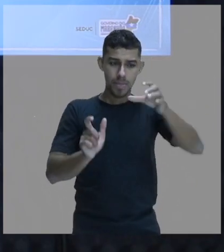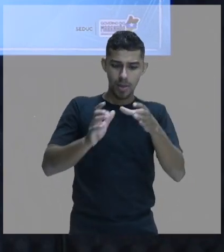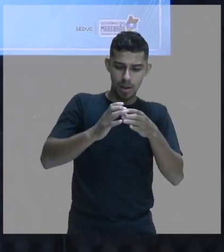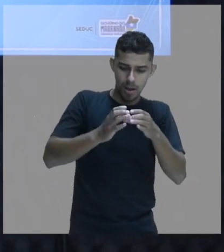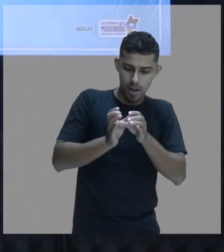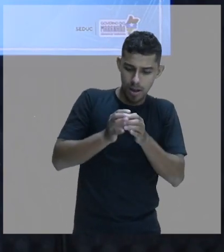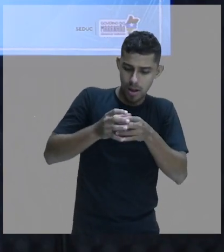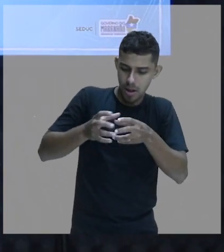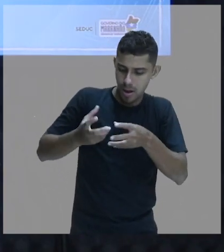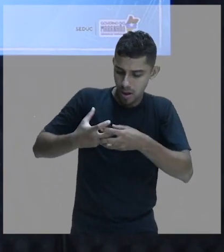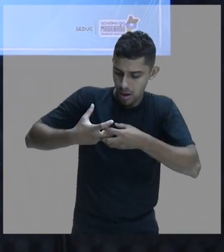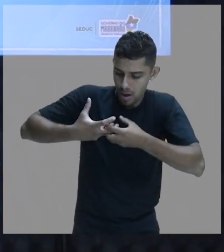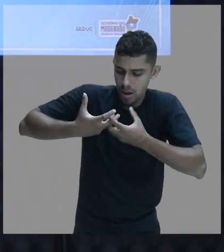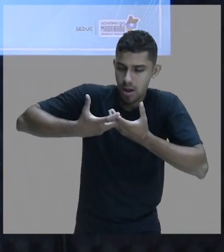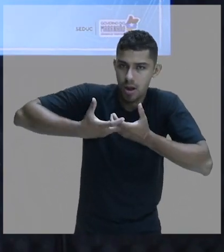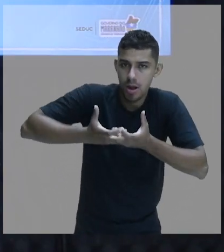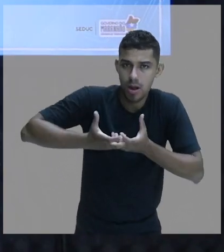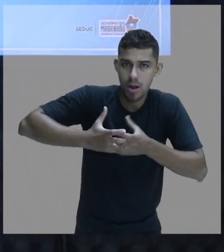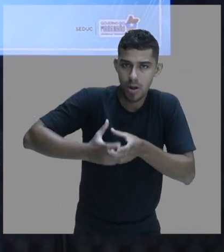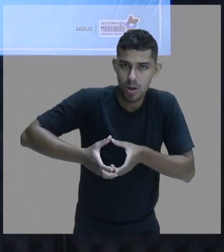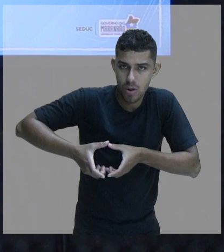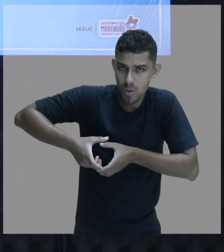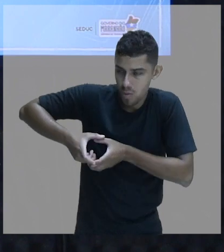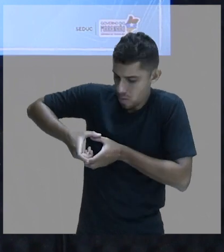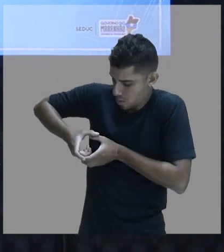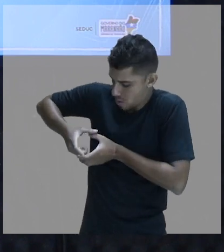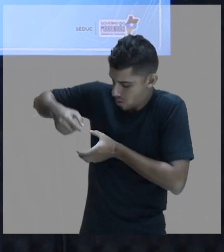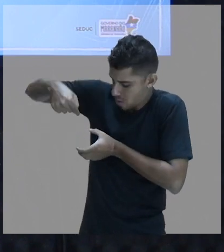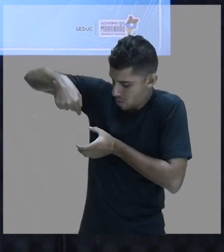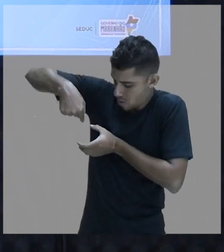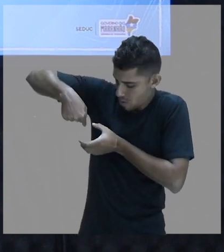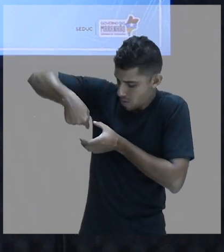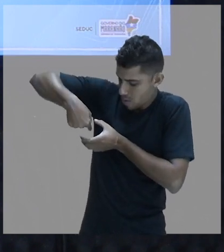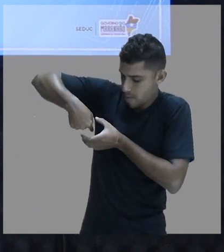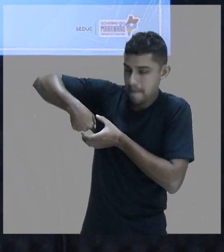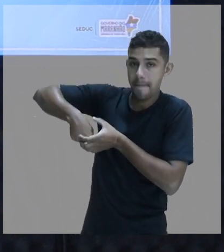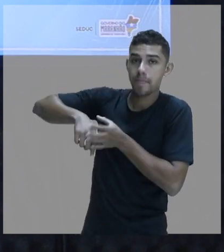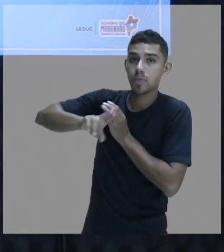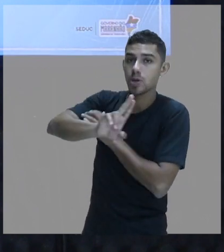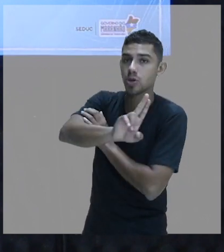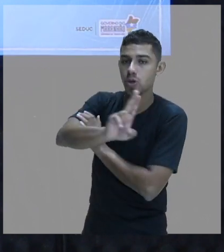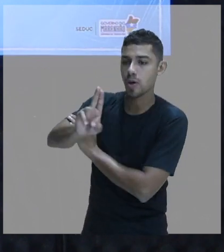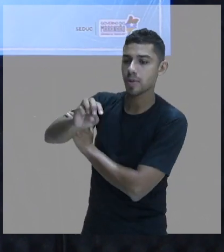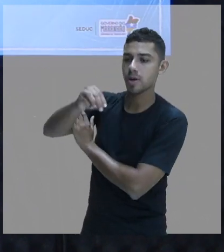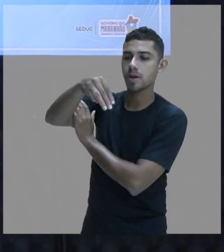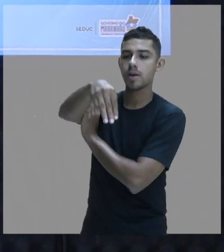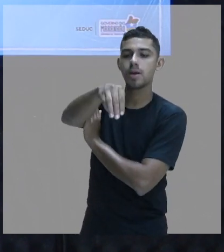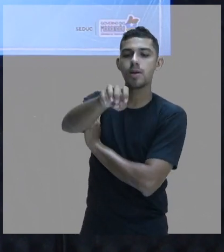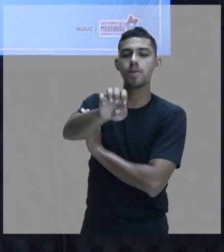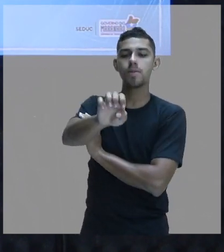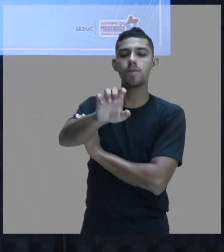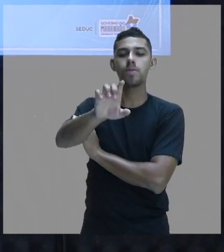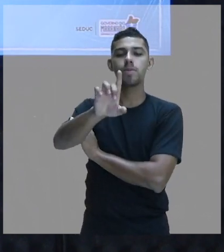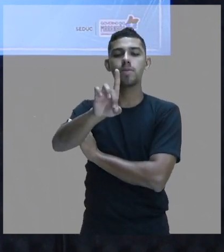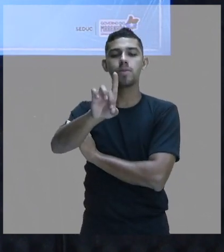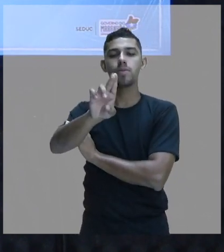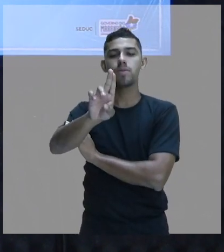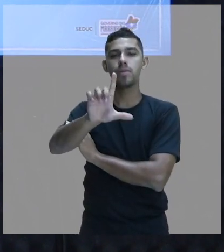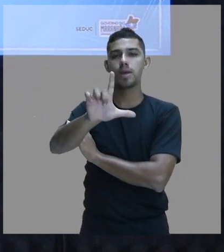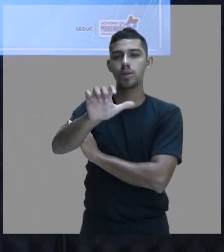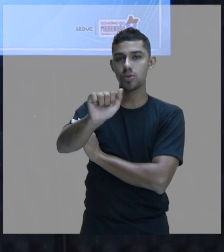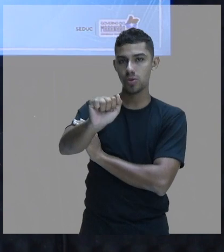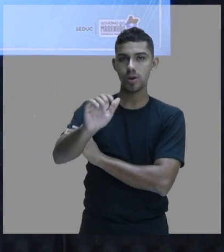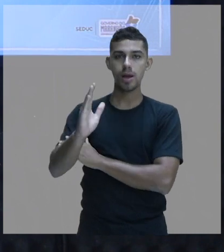nós formos falar do nosso gradil costal, das costelas, faz a proteção dos órgãos vitais, como